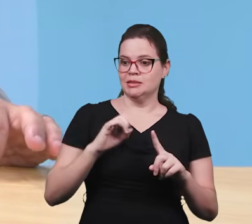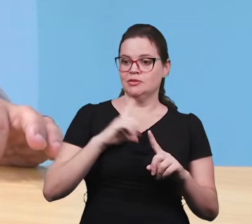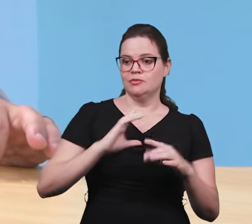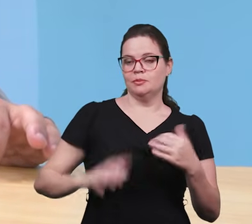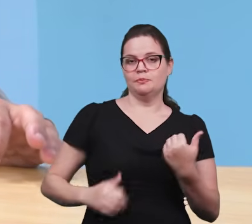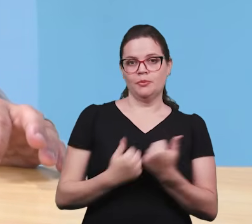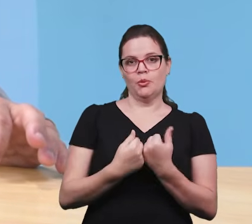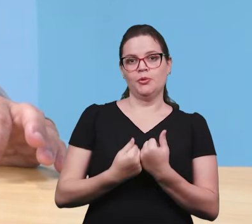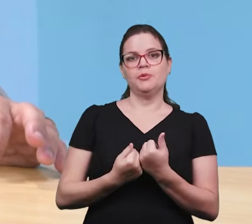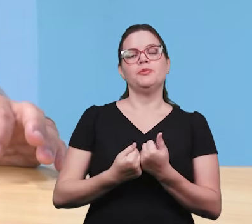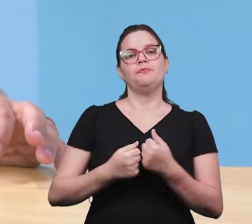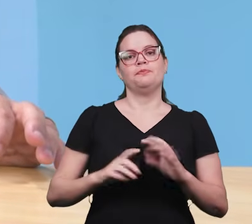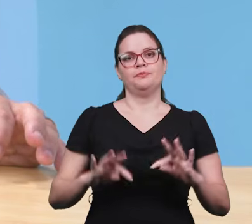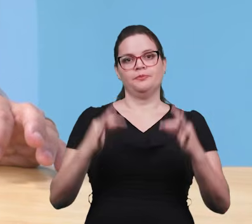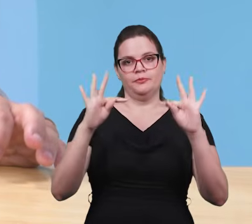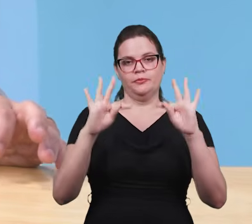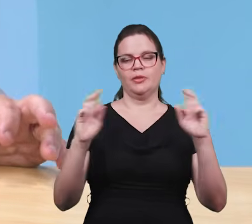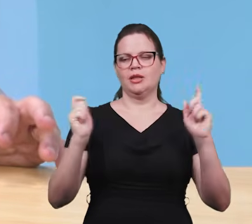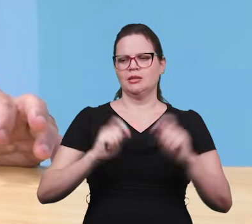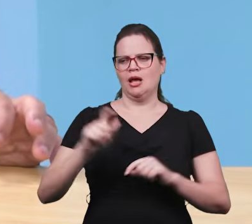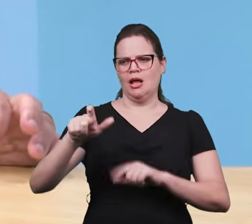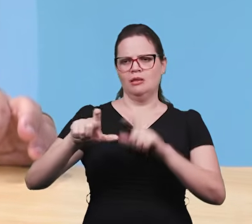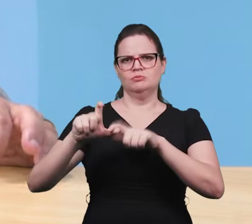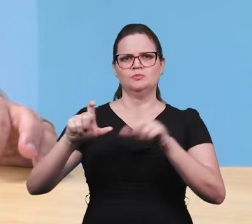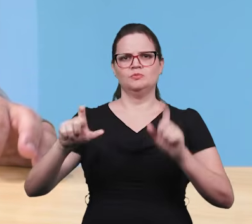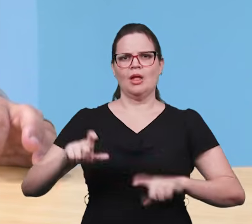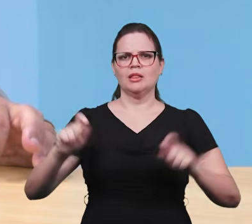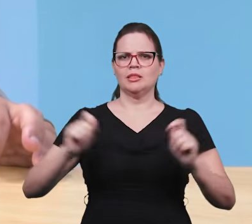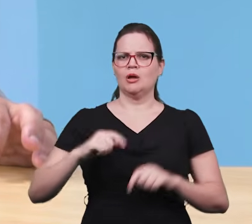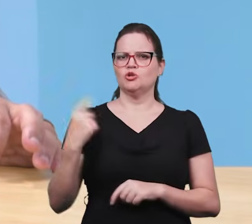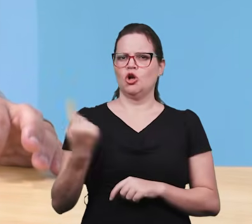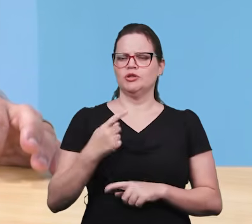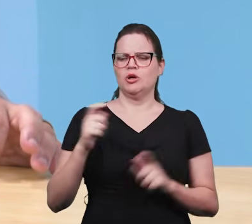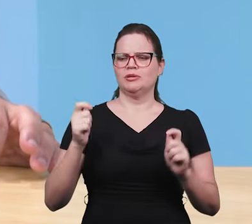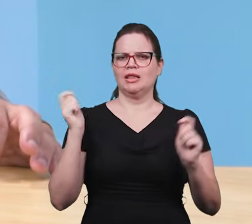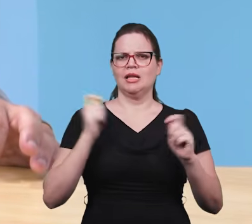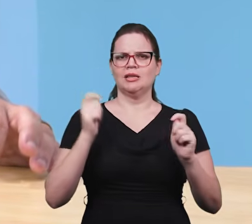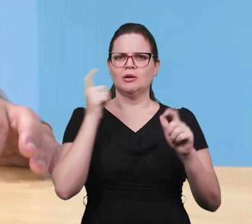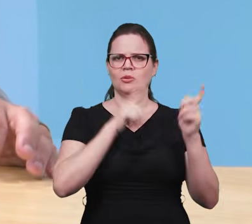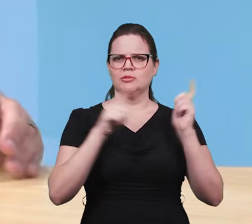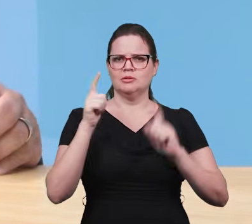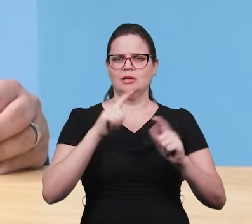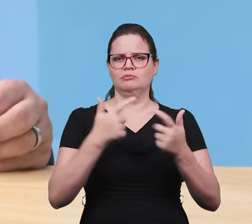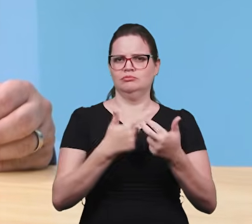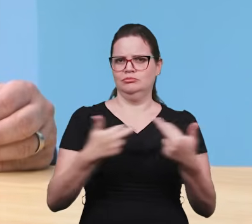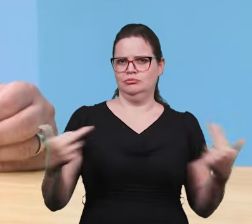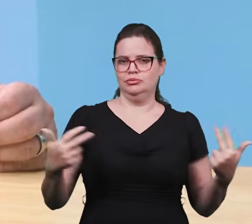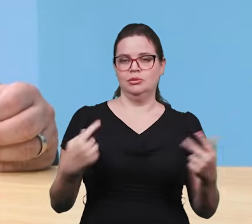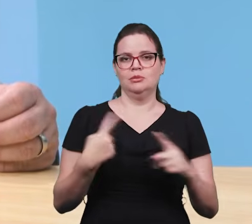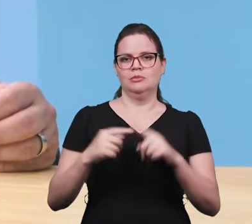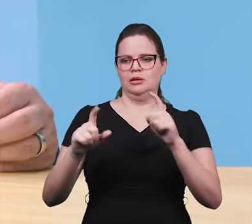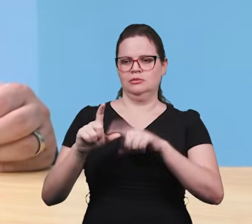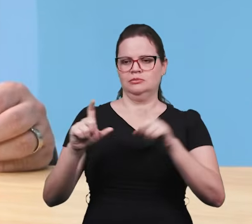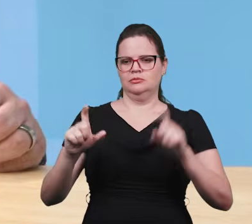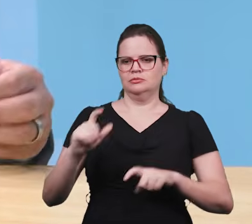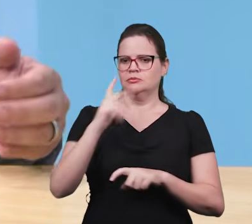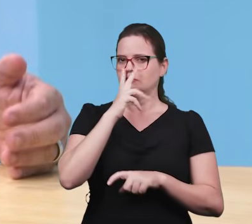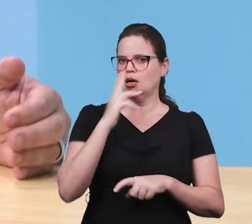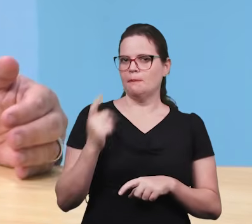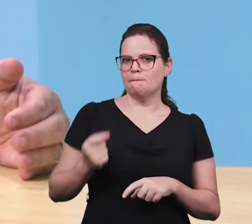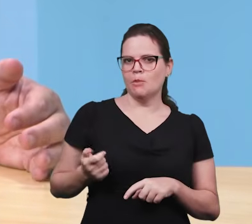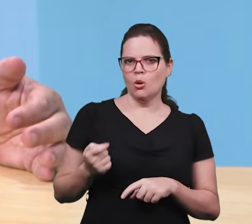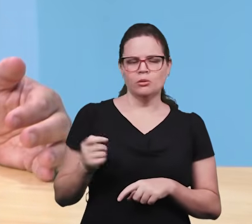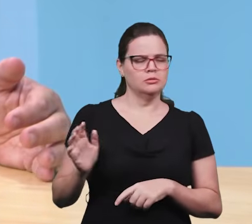ganhar autonomia. E isso de autonomia, às vezes, para nós, que temos autonomia, parece pouco, mas para